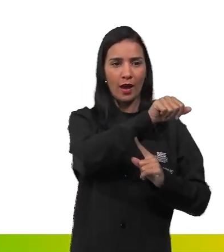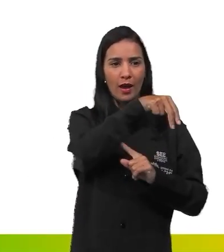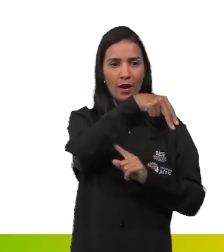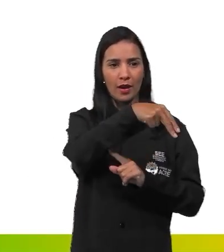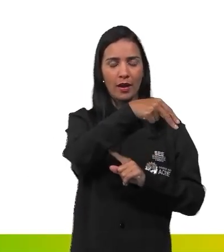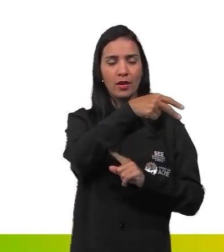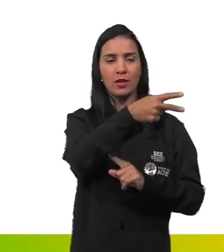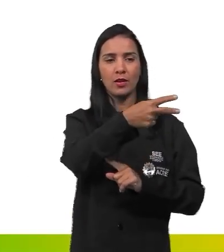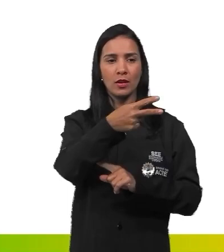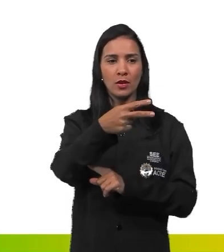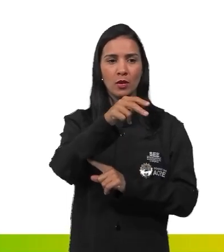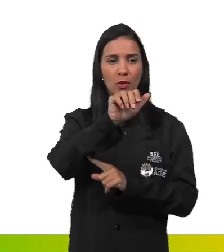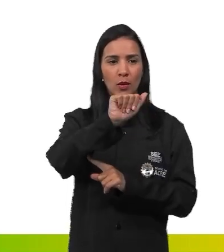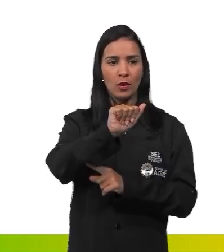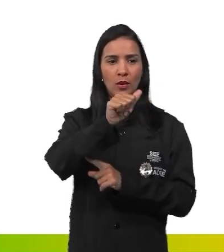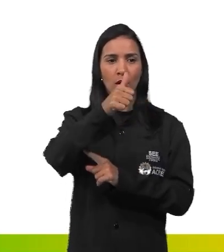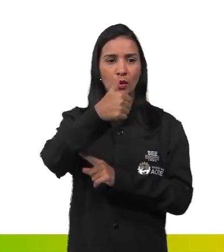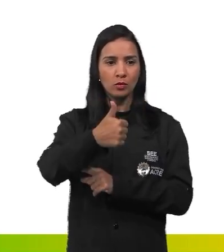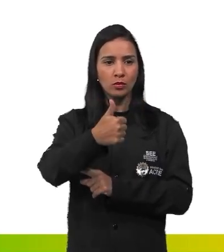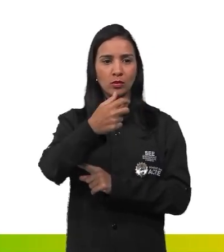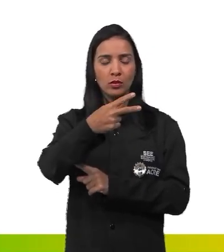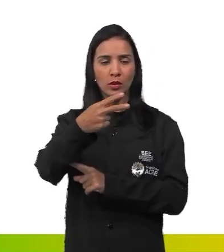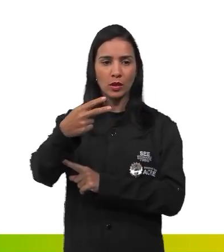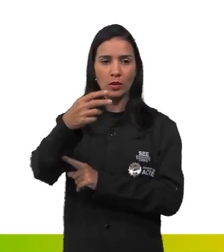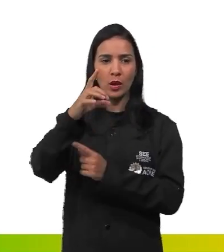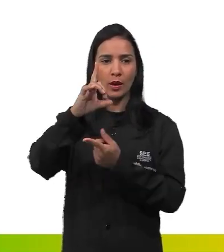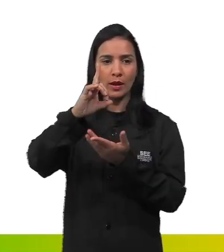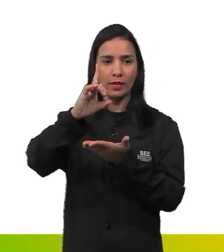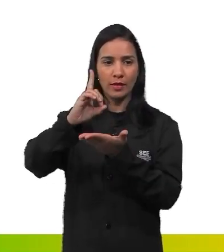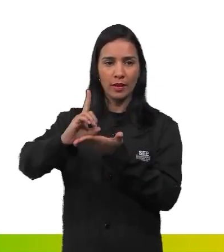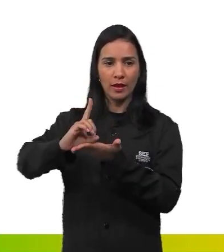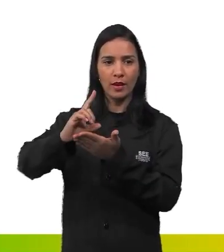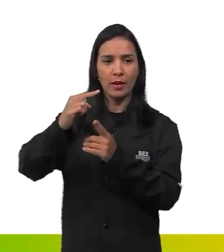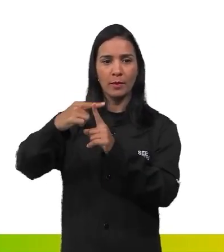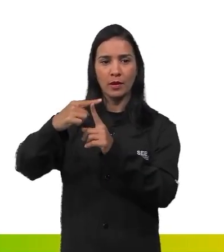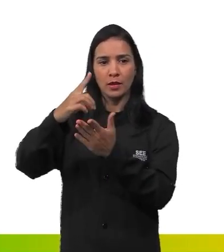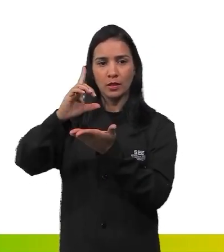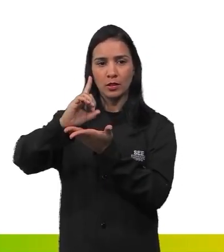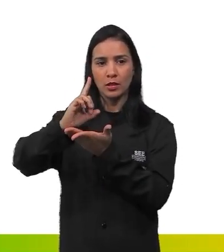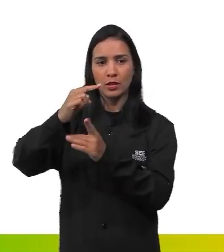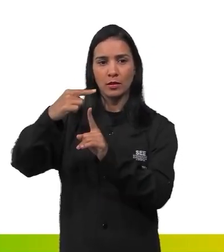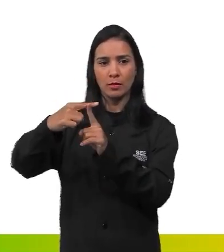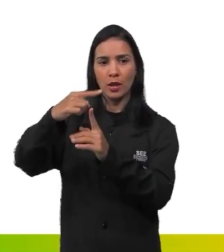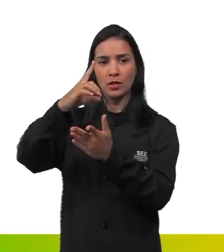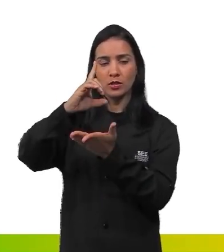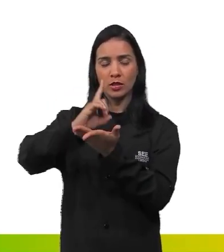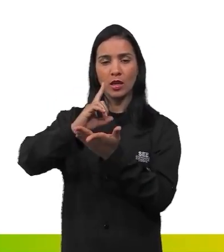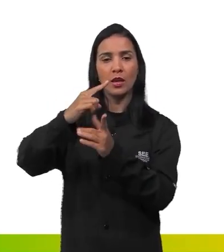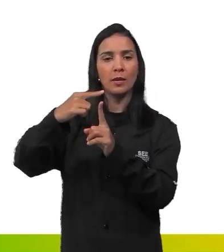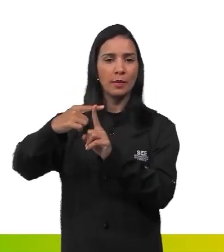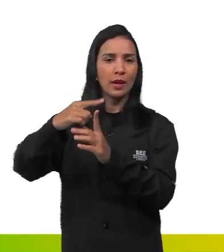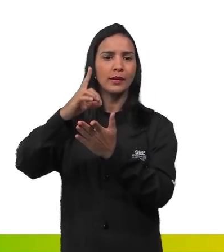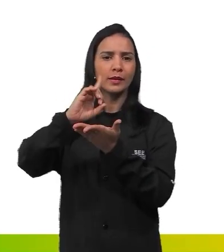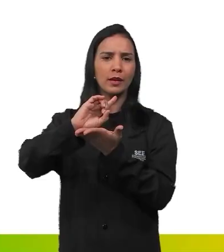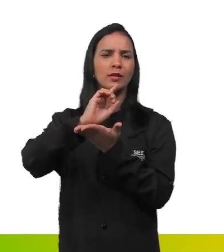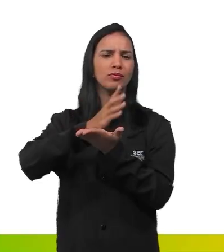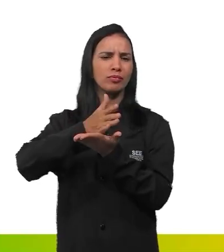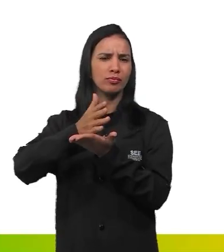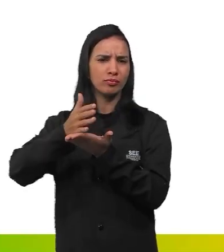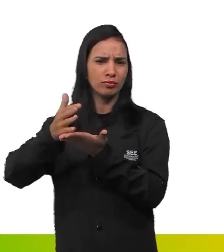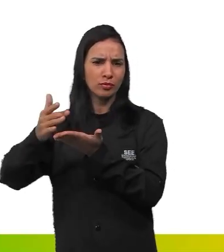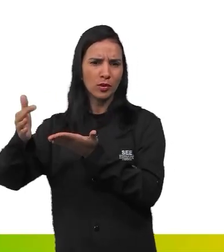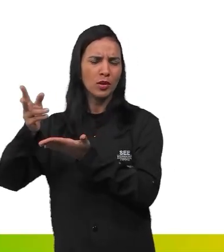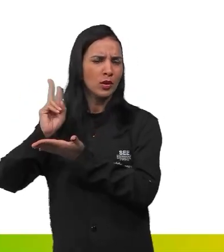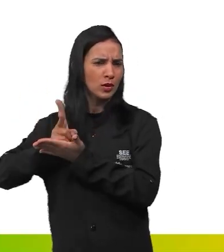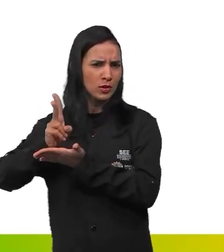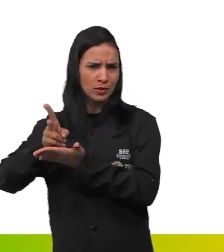lá, D mais D mais D e assim por diante, até o último D. Agora a questão é nós